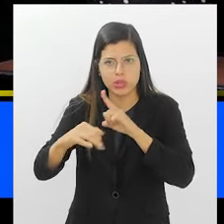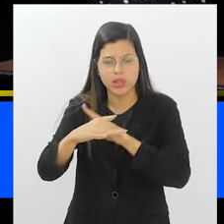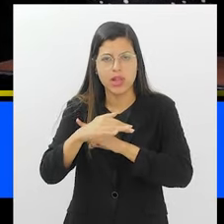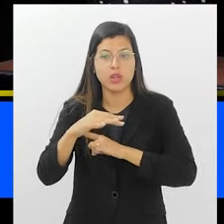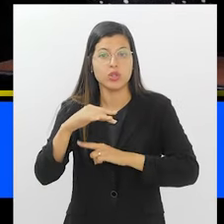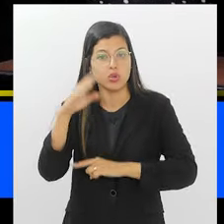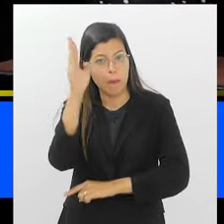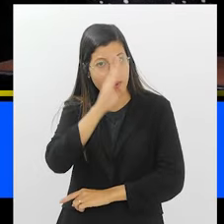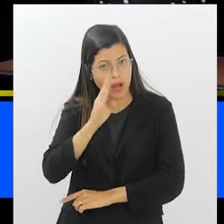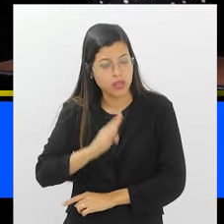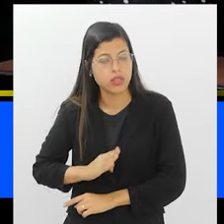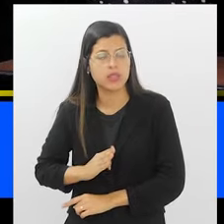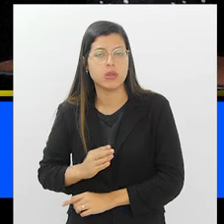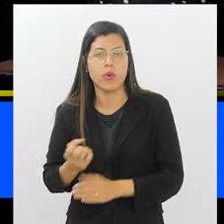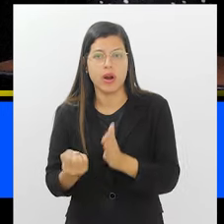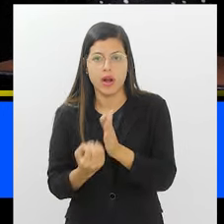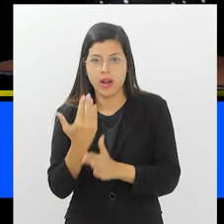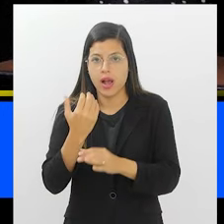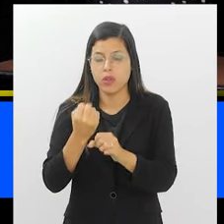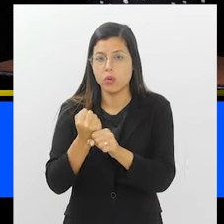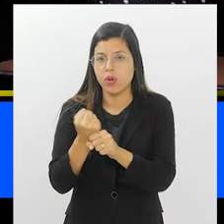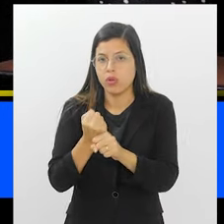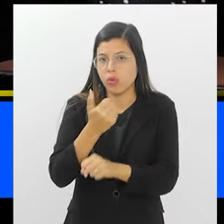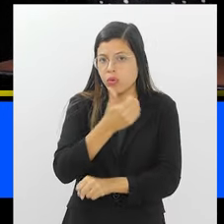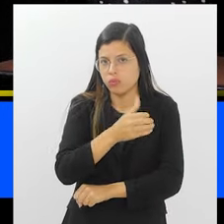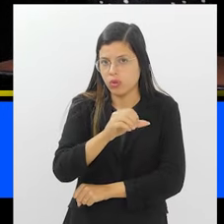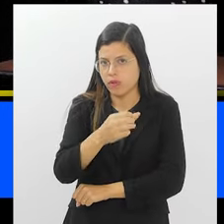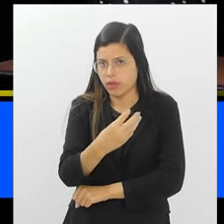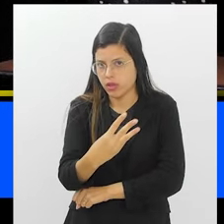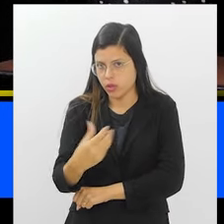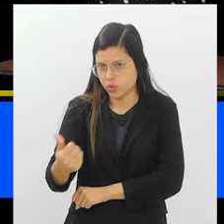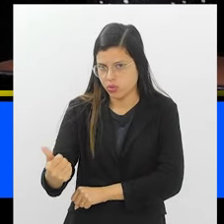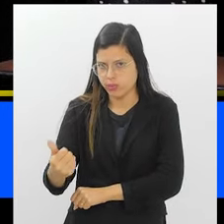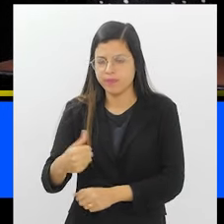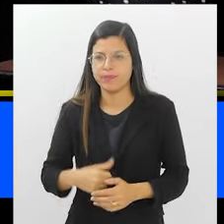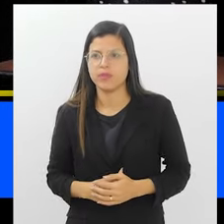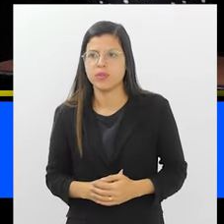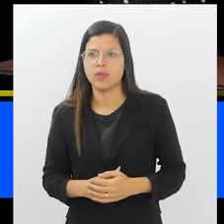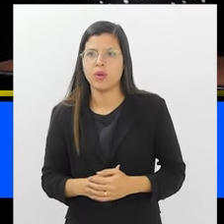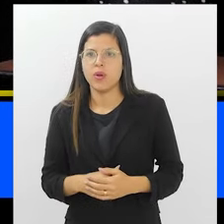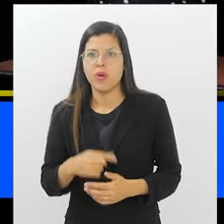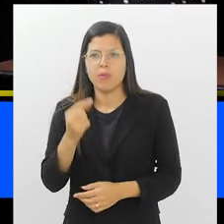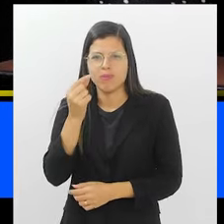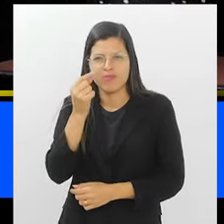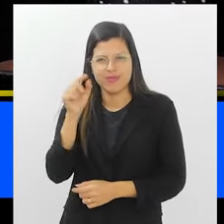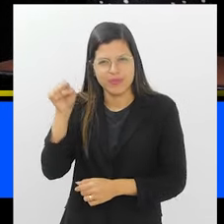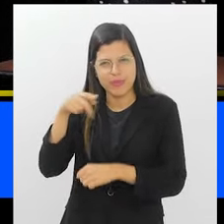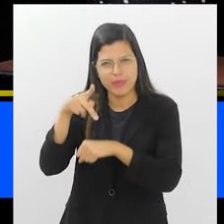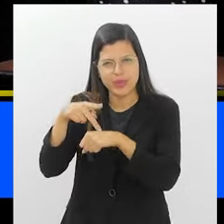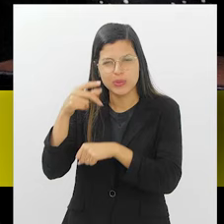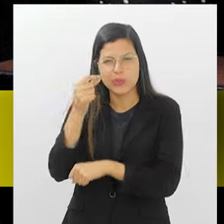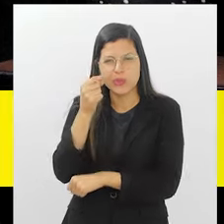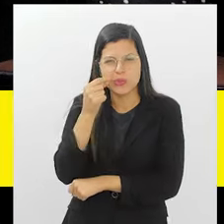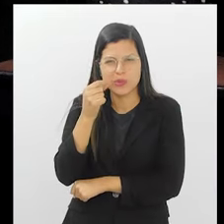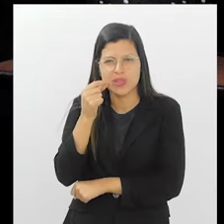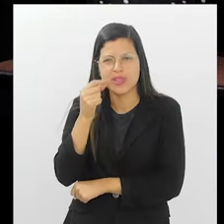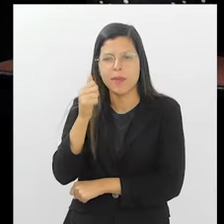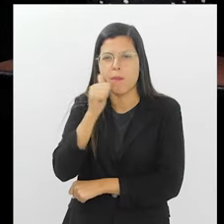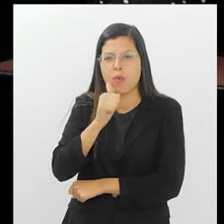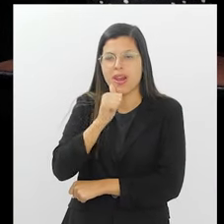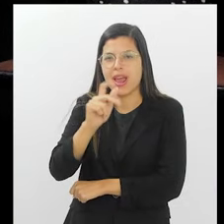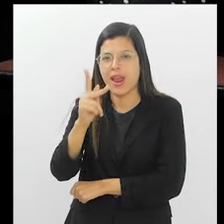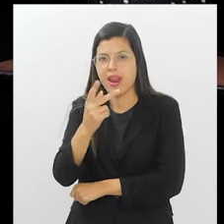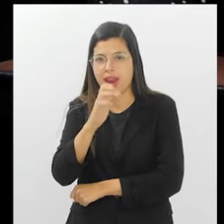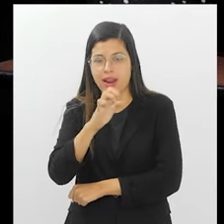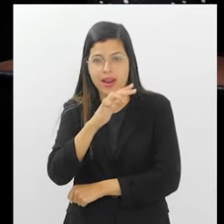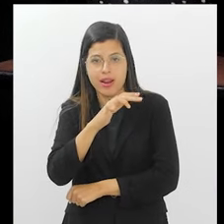civil do nosso país, né? Foram fundadas em 1931. Por uma suíça chamada Helena Antipoff, e